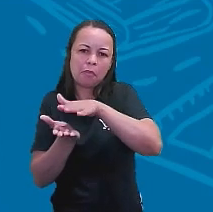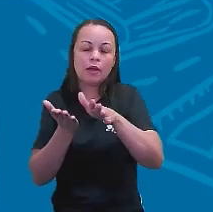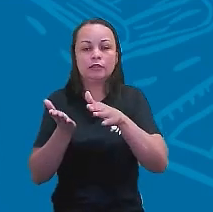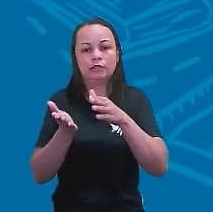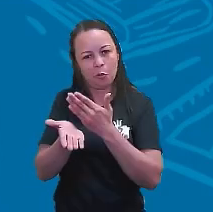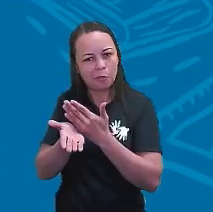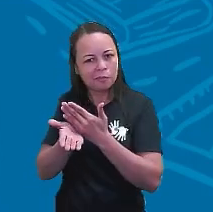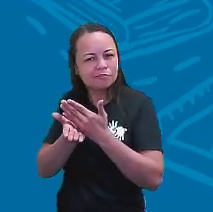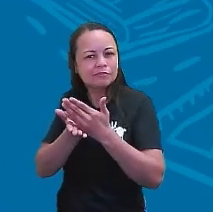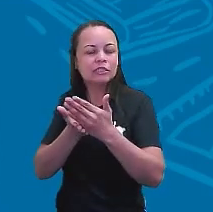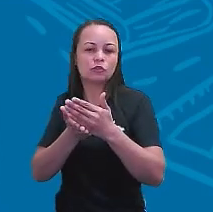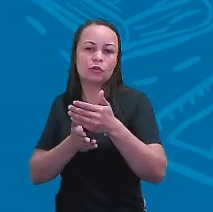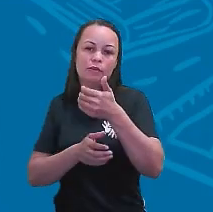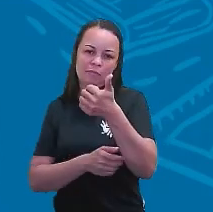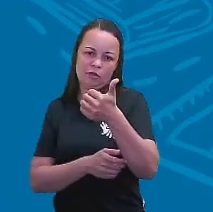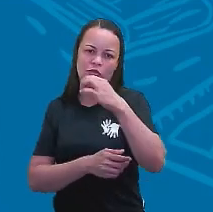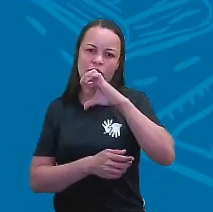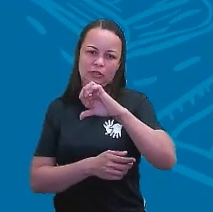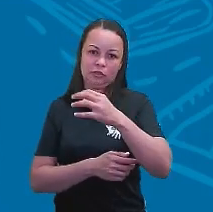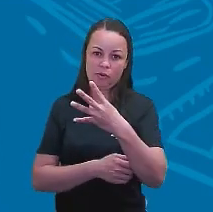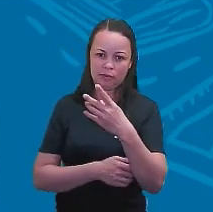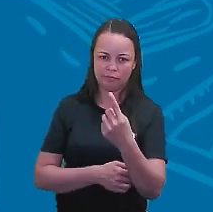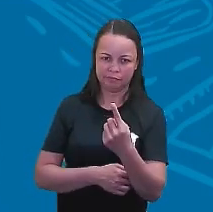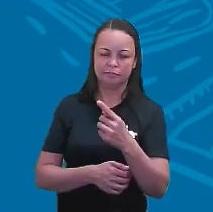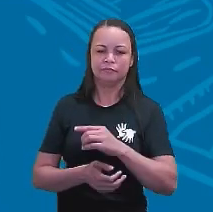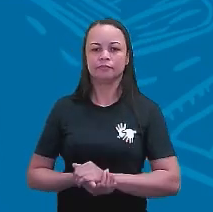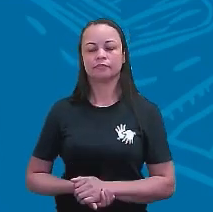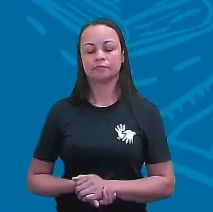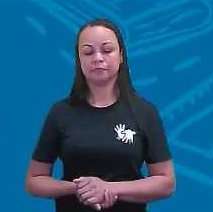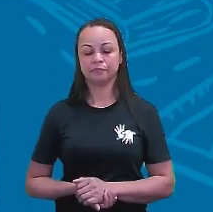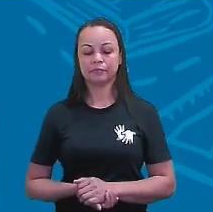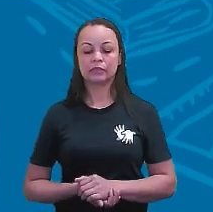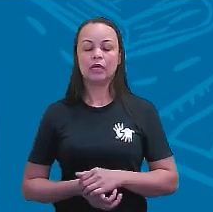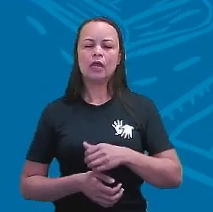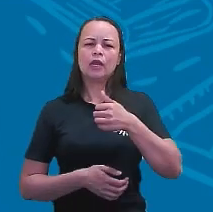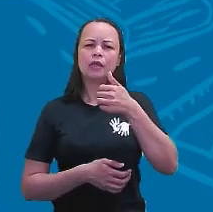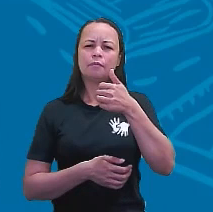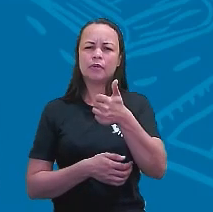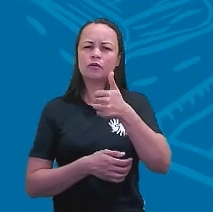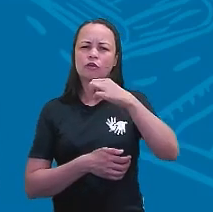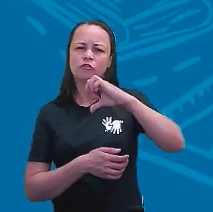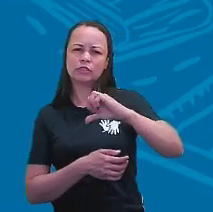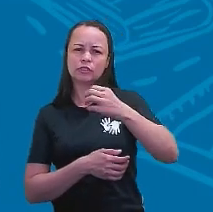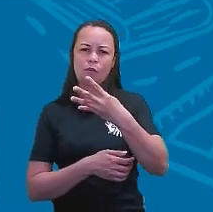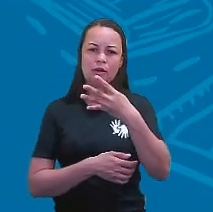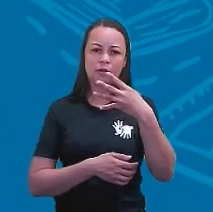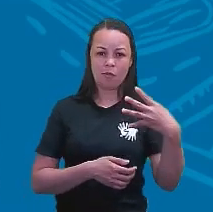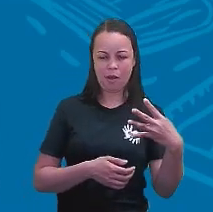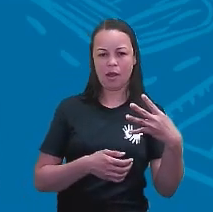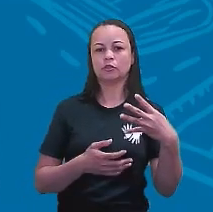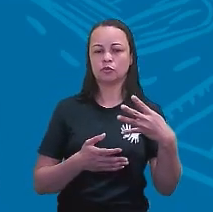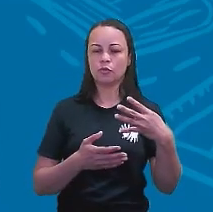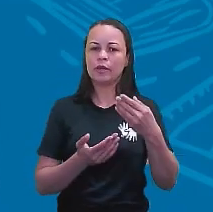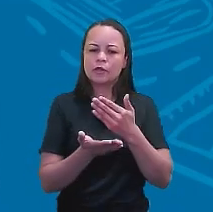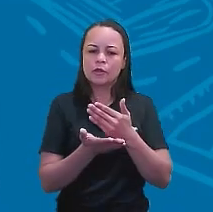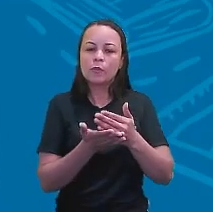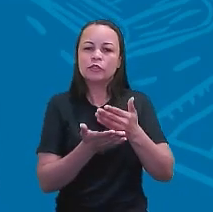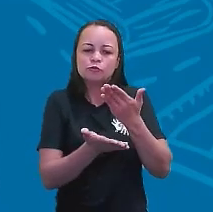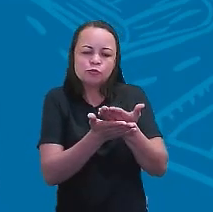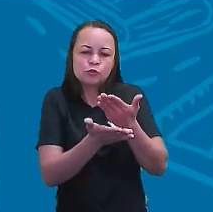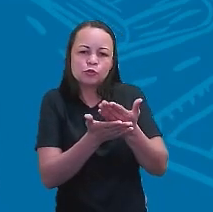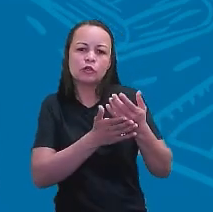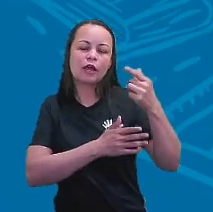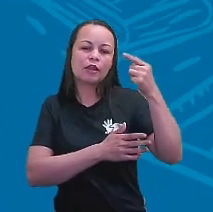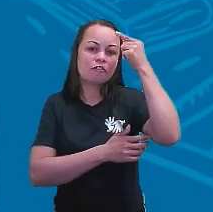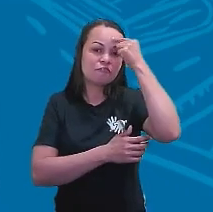partir daí, em 1941. Em 1944, ele ingressa na Faculdade de